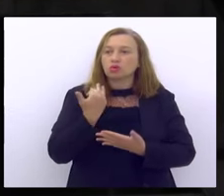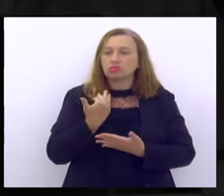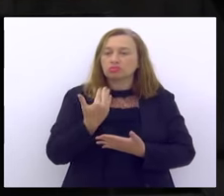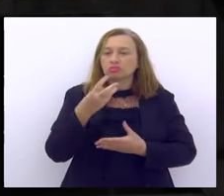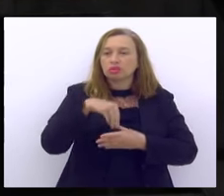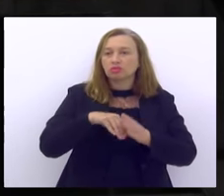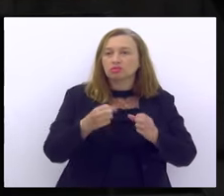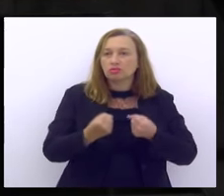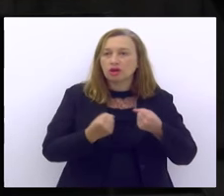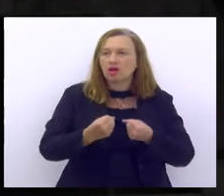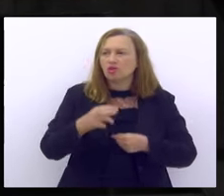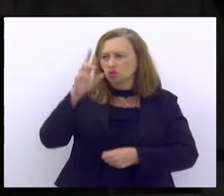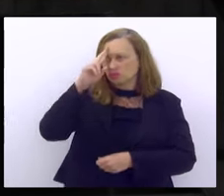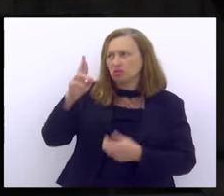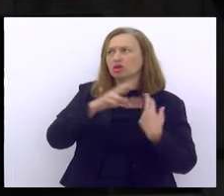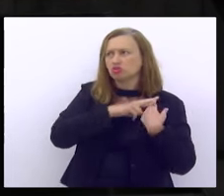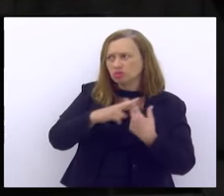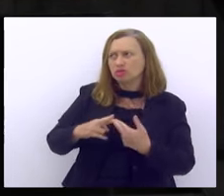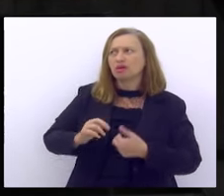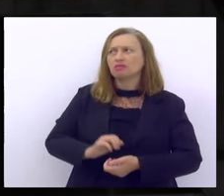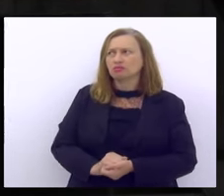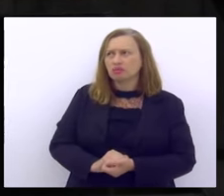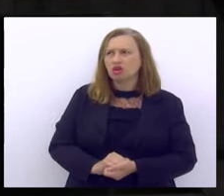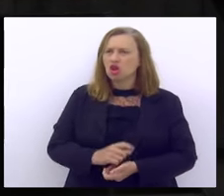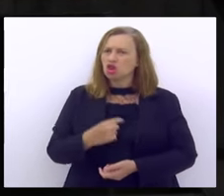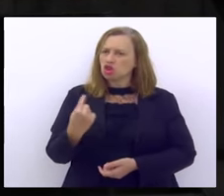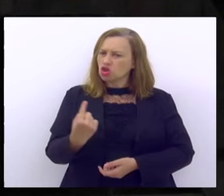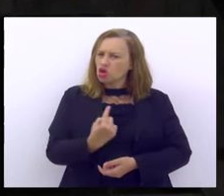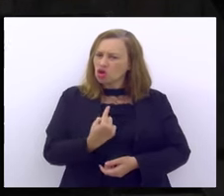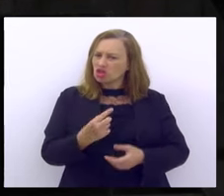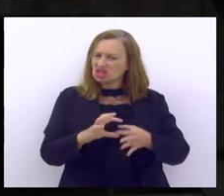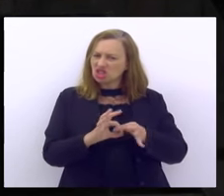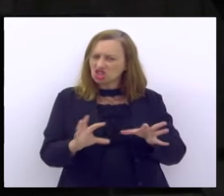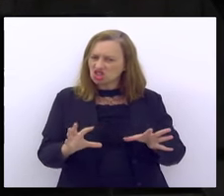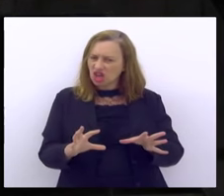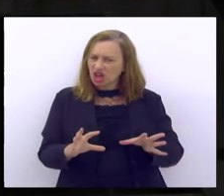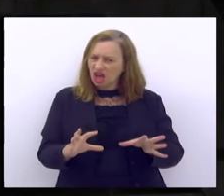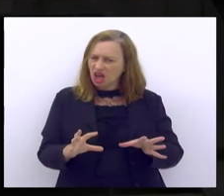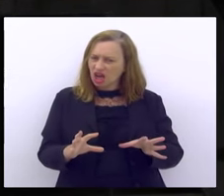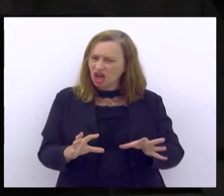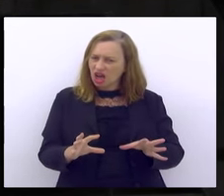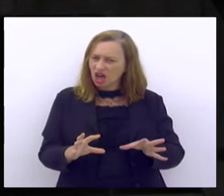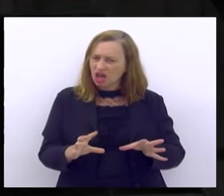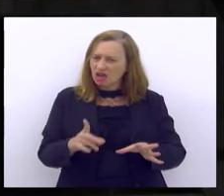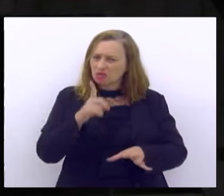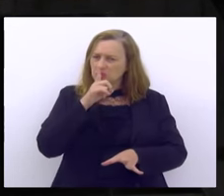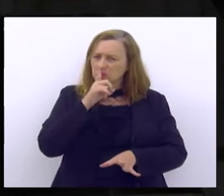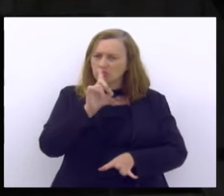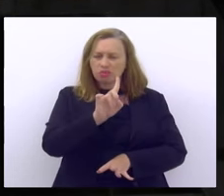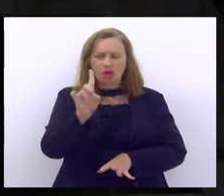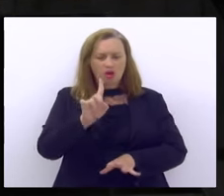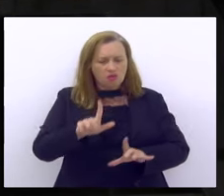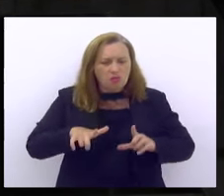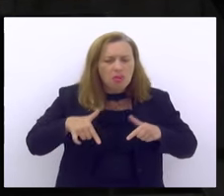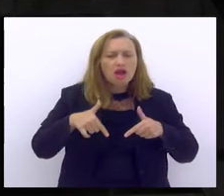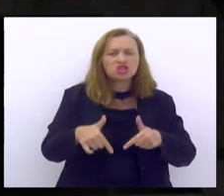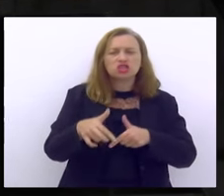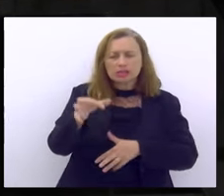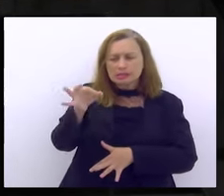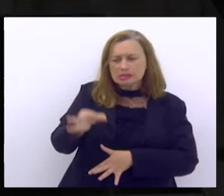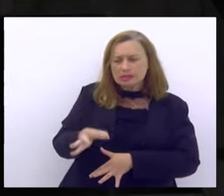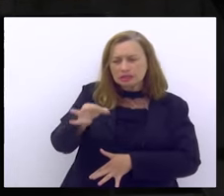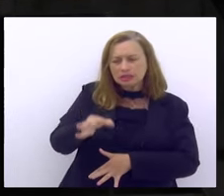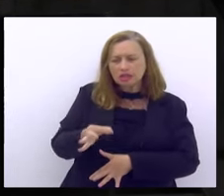E o senhor seria o grande responsável. Mas nós não vamos deixar de responsabilizá-lo, não. O senhor pode ter certeza que